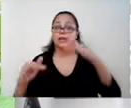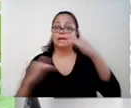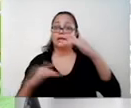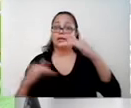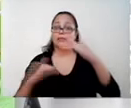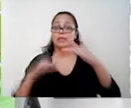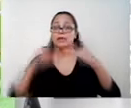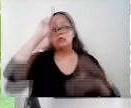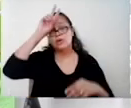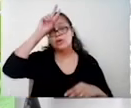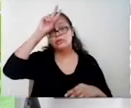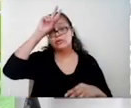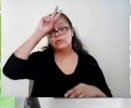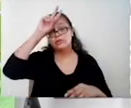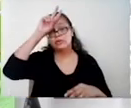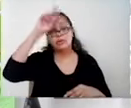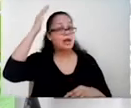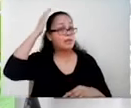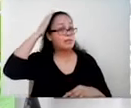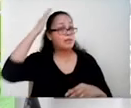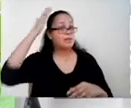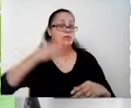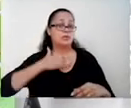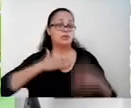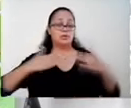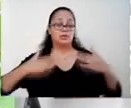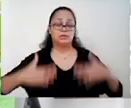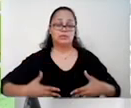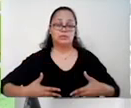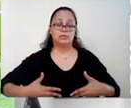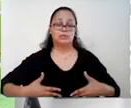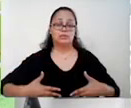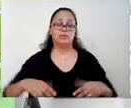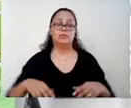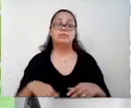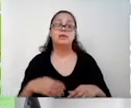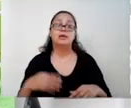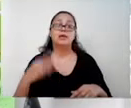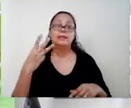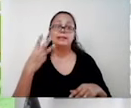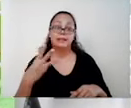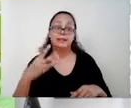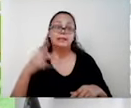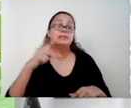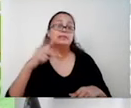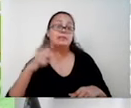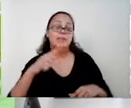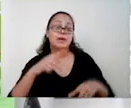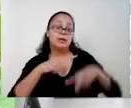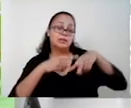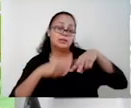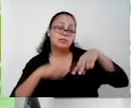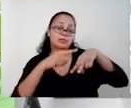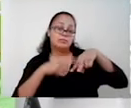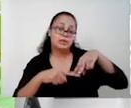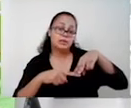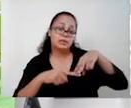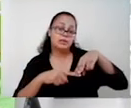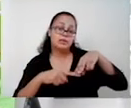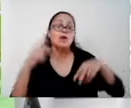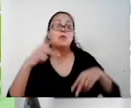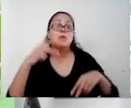cabeça, tórax e abdômen. No tórax, três pares de perna, uma cabeça com um par de antenas que todo inseto